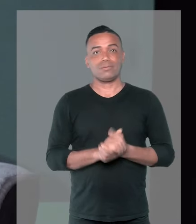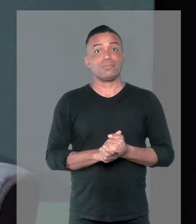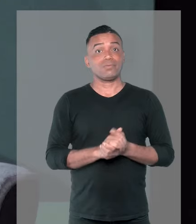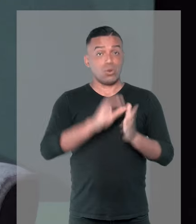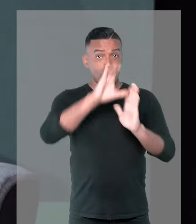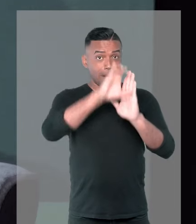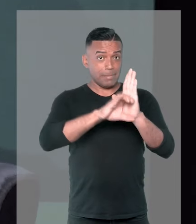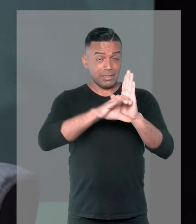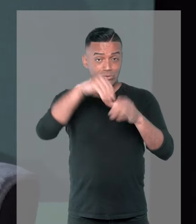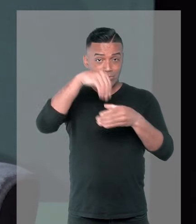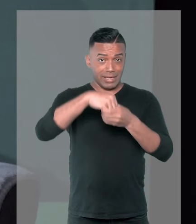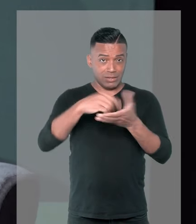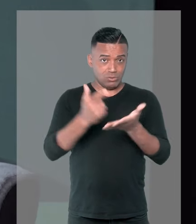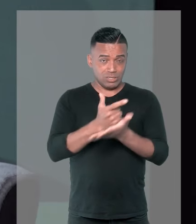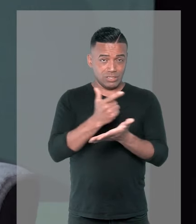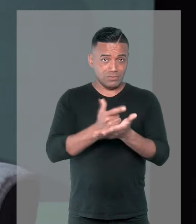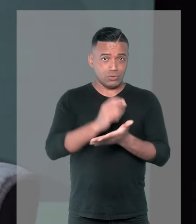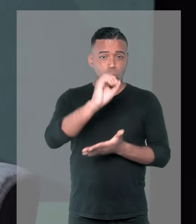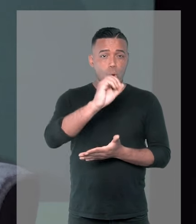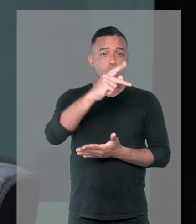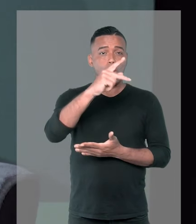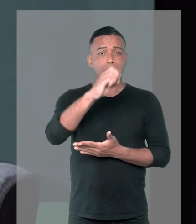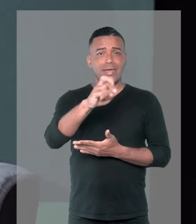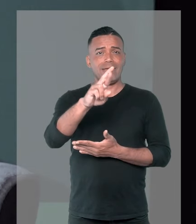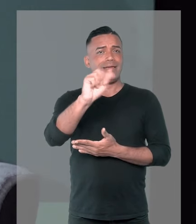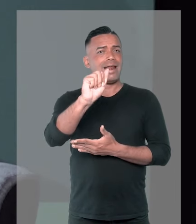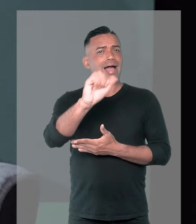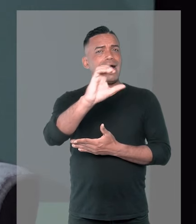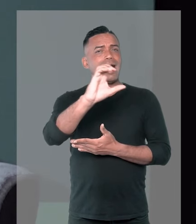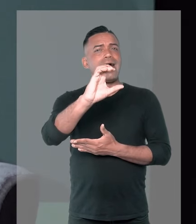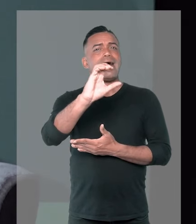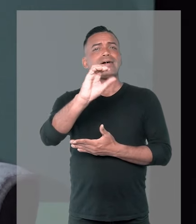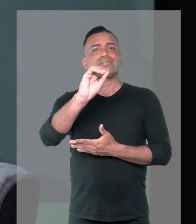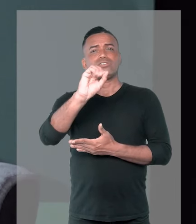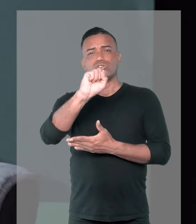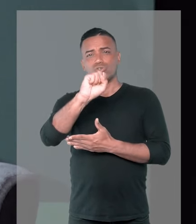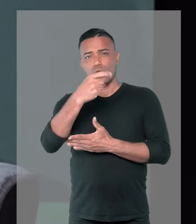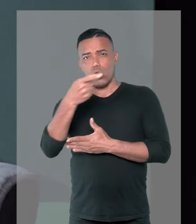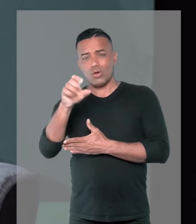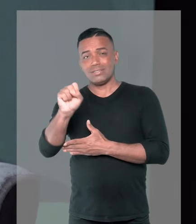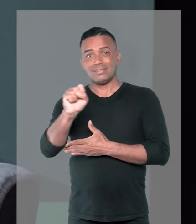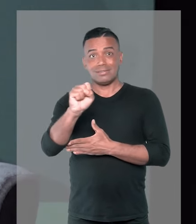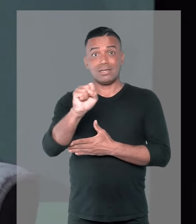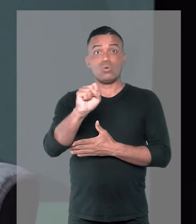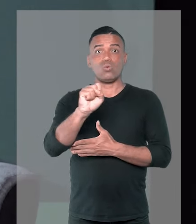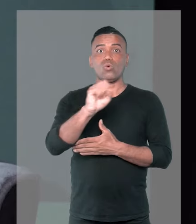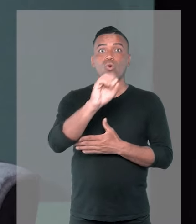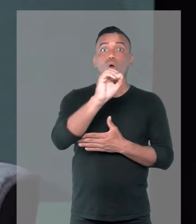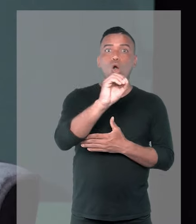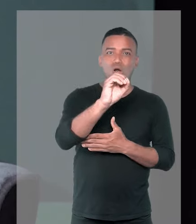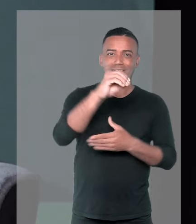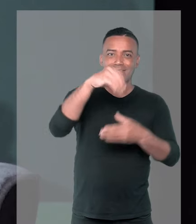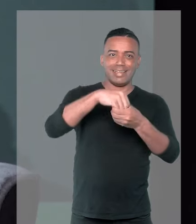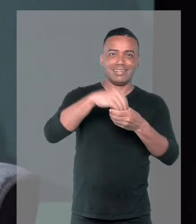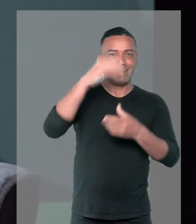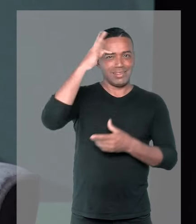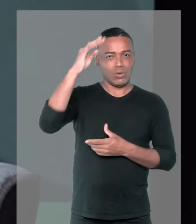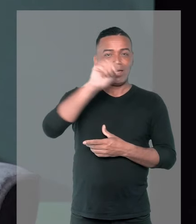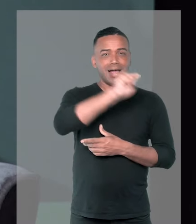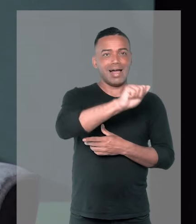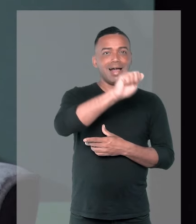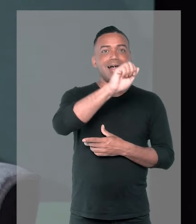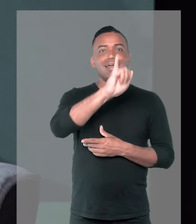operações de marketing do Futuro né o o da teoria eou a gente deixa claro que você vai ter que ter em marketing